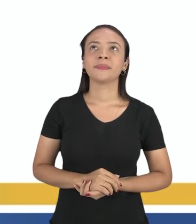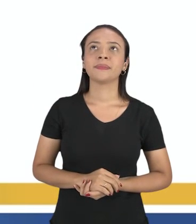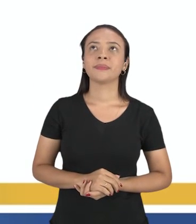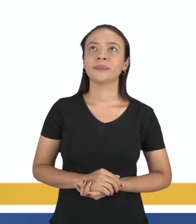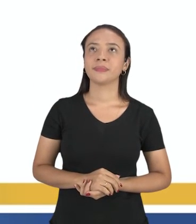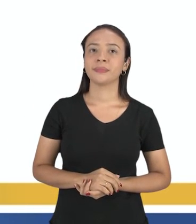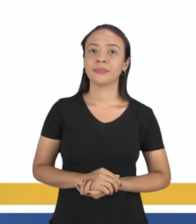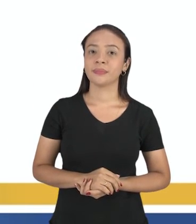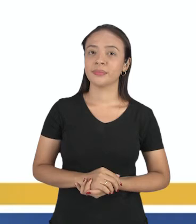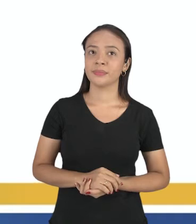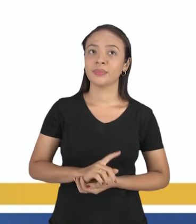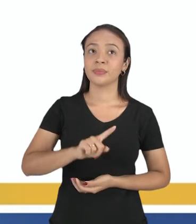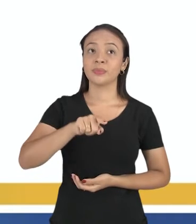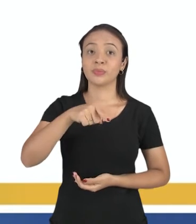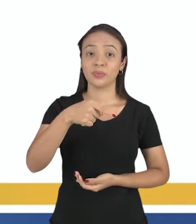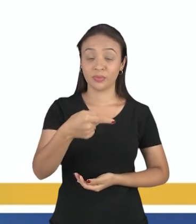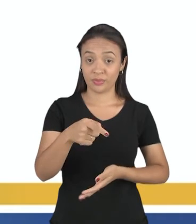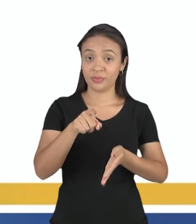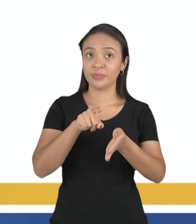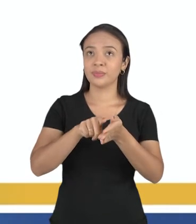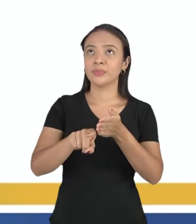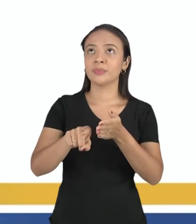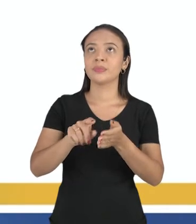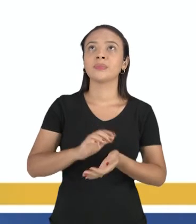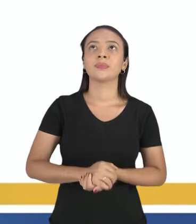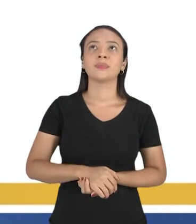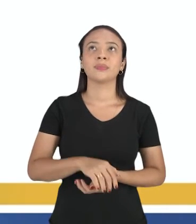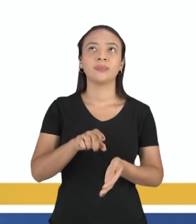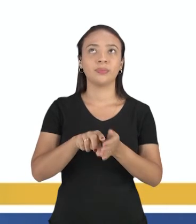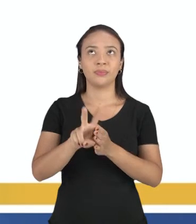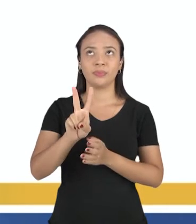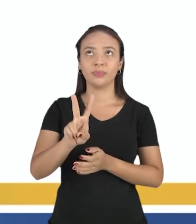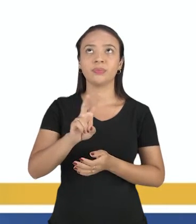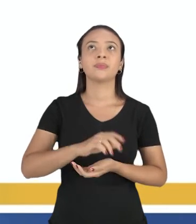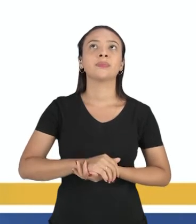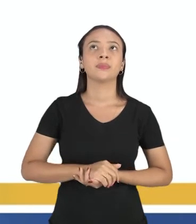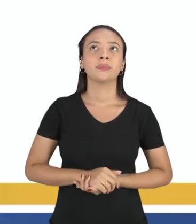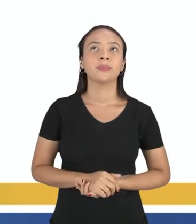Então, vamos para a próxima questão, question number 2.